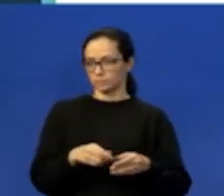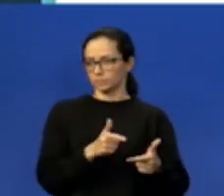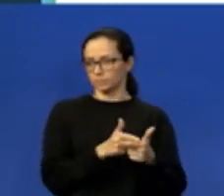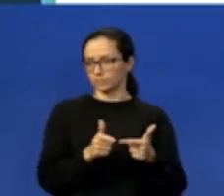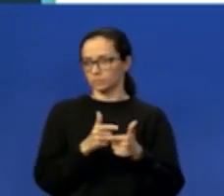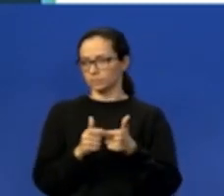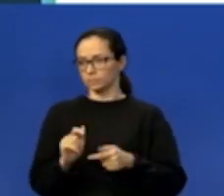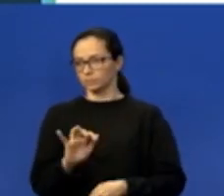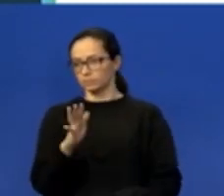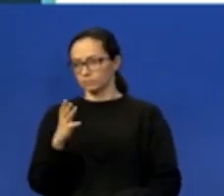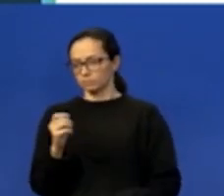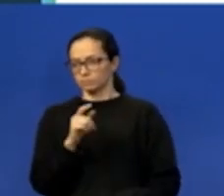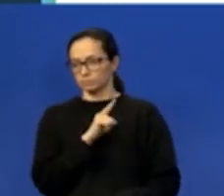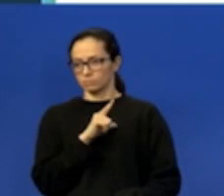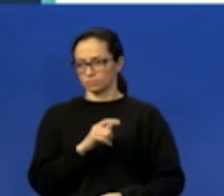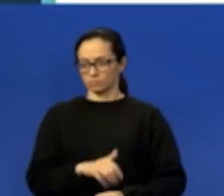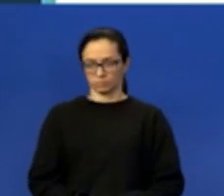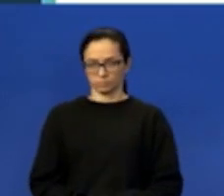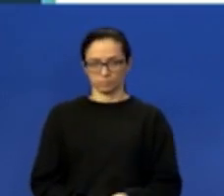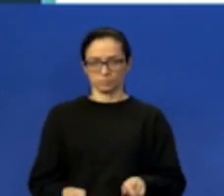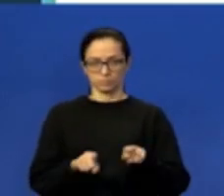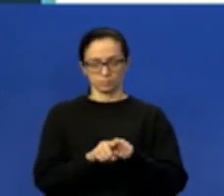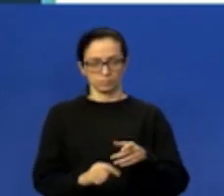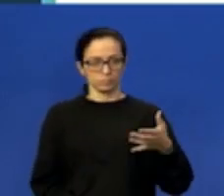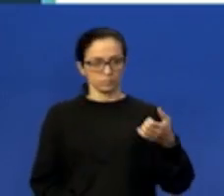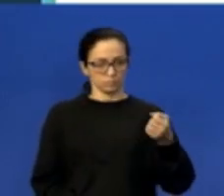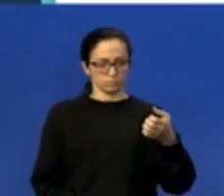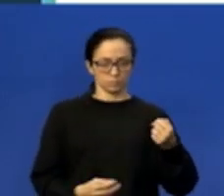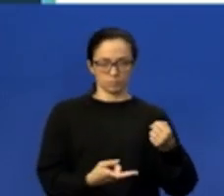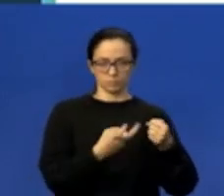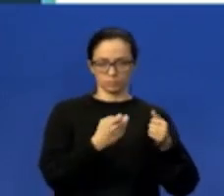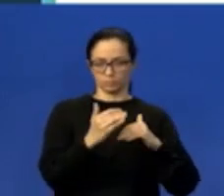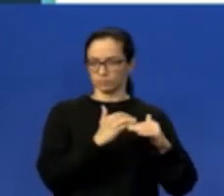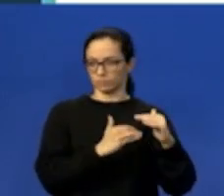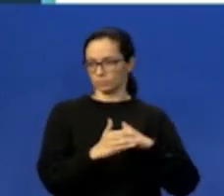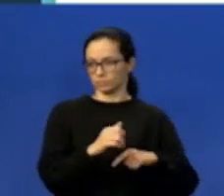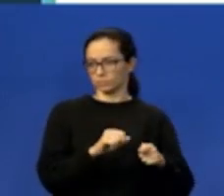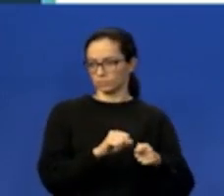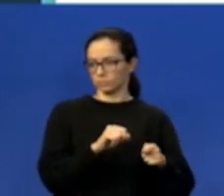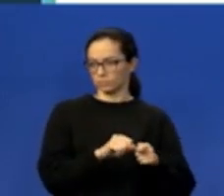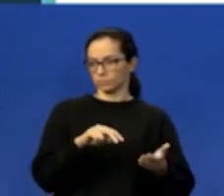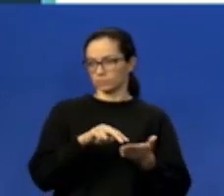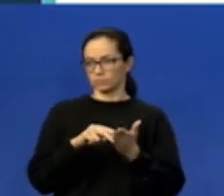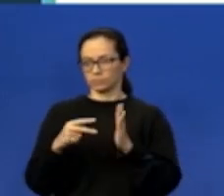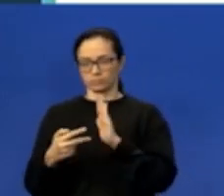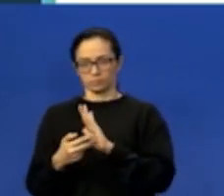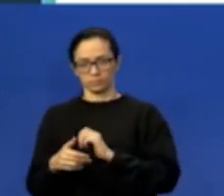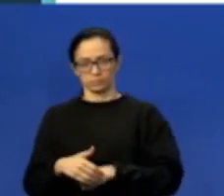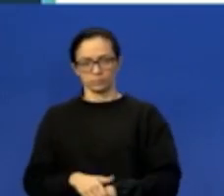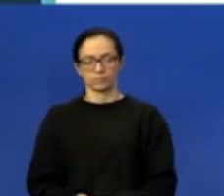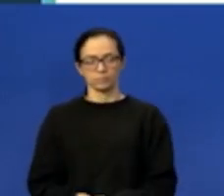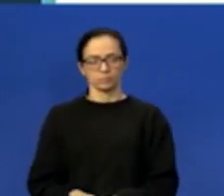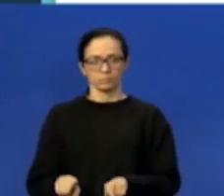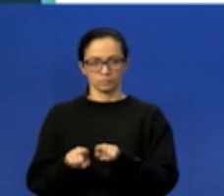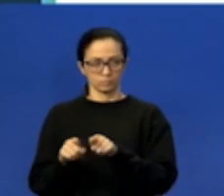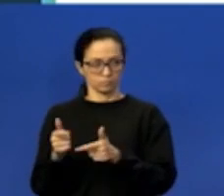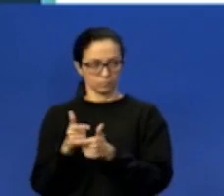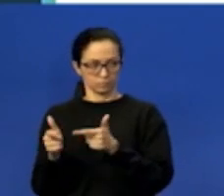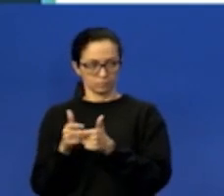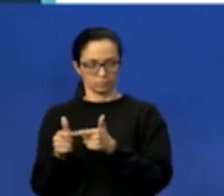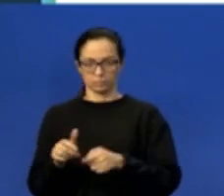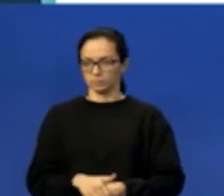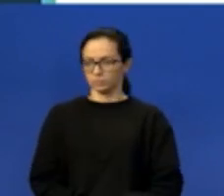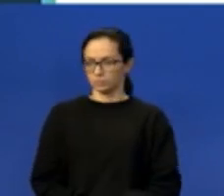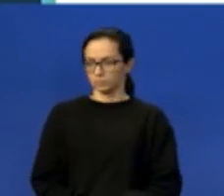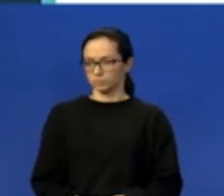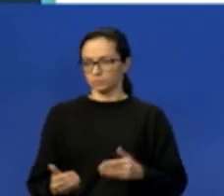leucocitose. E quando essas células brancas do sangue elas estiverem diminuídas, significa que o indivíduo ele está com uma leucopenia. E os valores normais